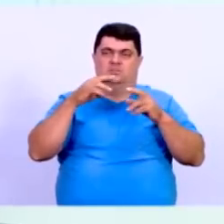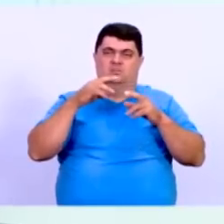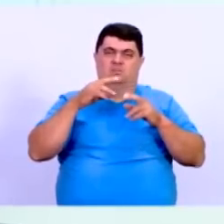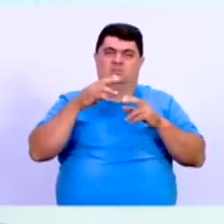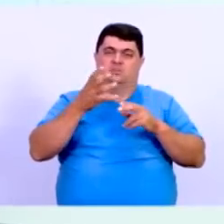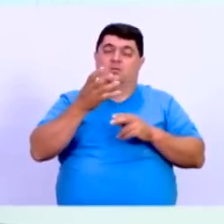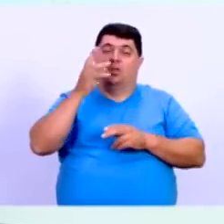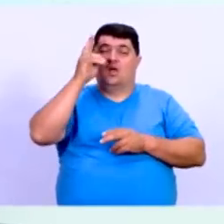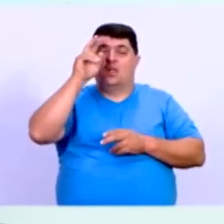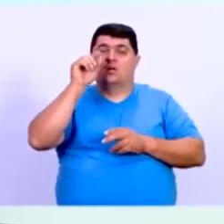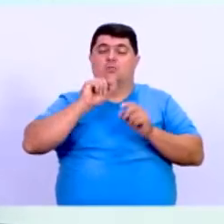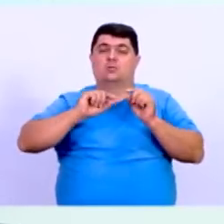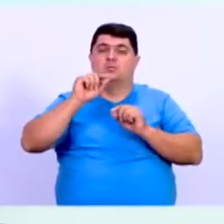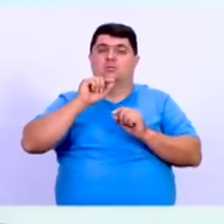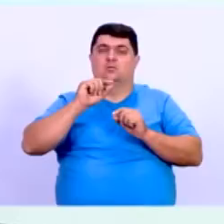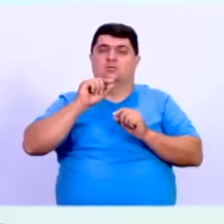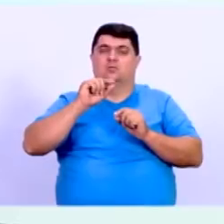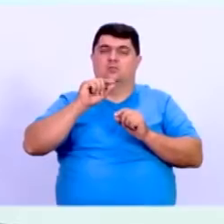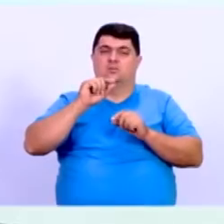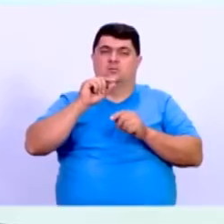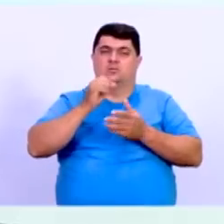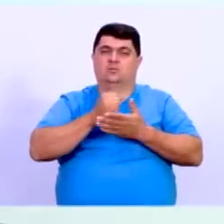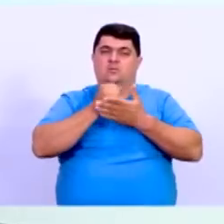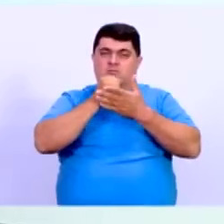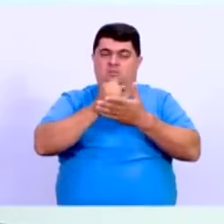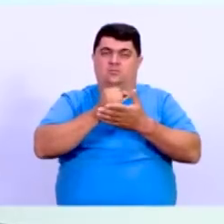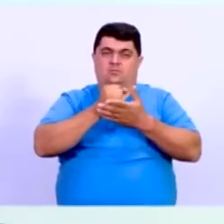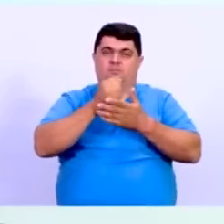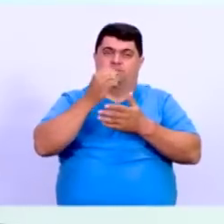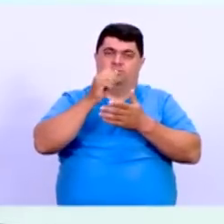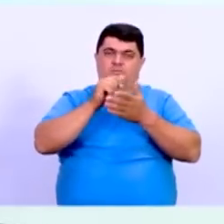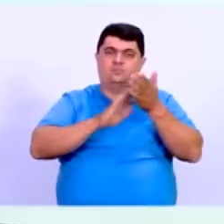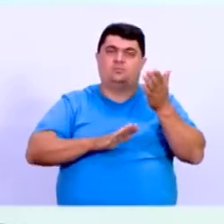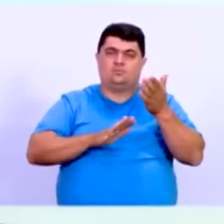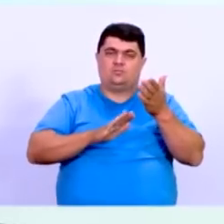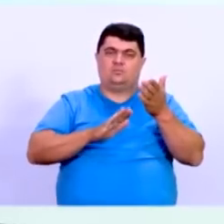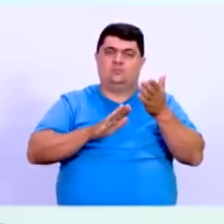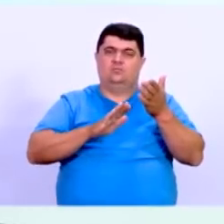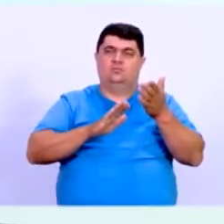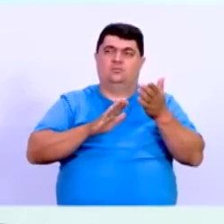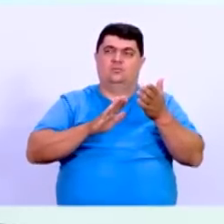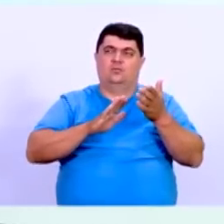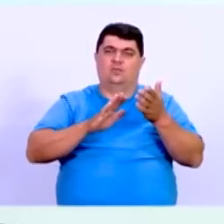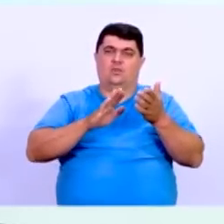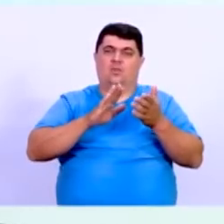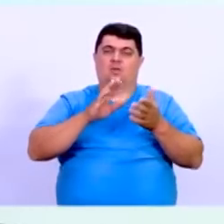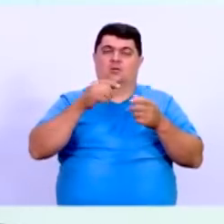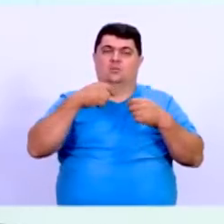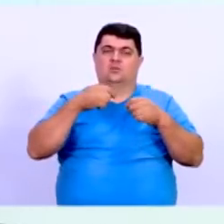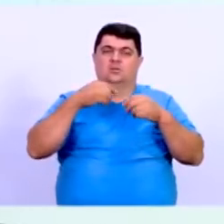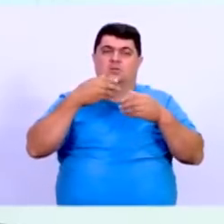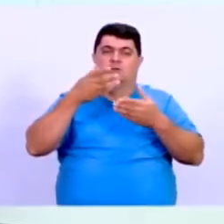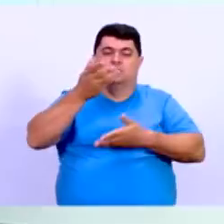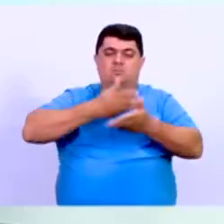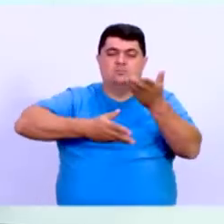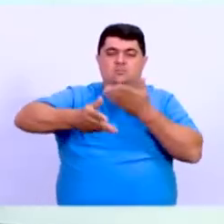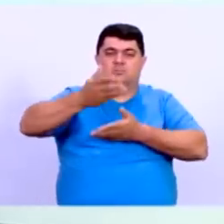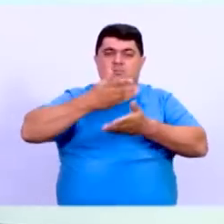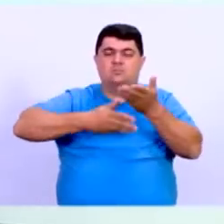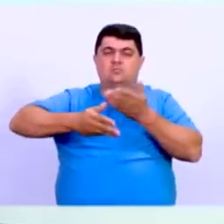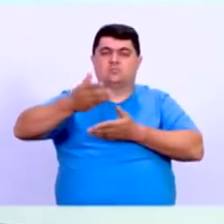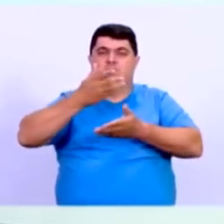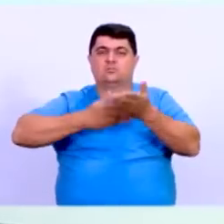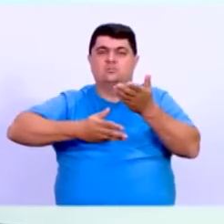Eu queria lembrar vocês, para poder até ajudar na atividade de percurso aí, a questão aí, pessoal, da transmissão dos meios, né, do meio de